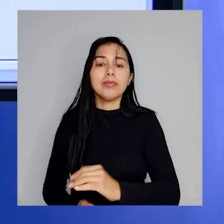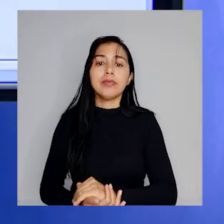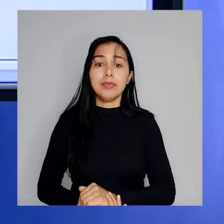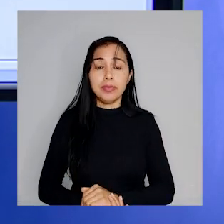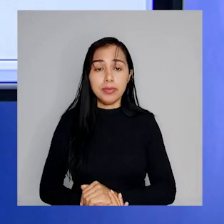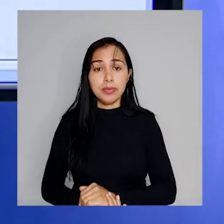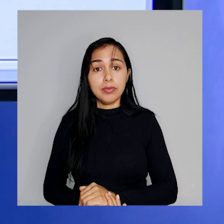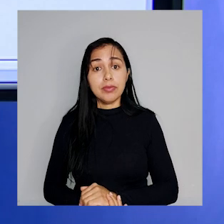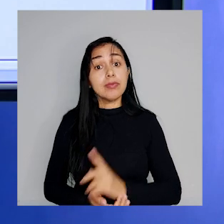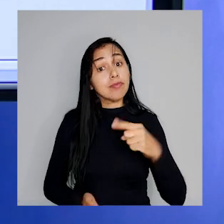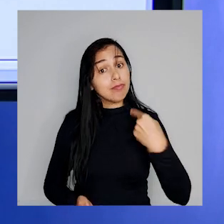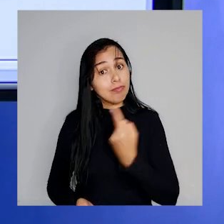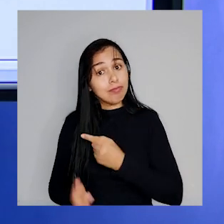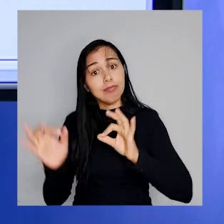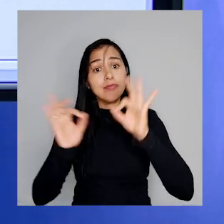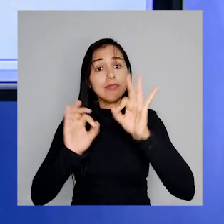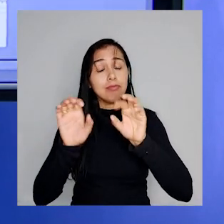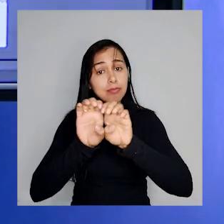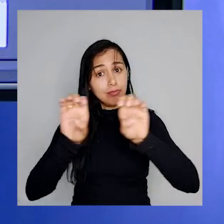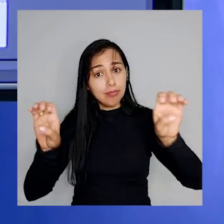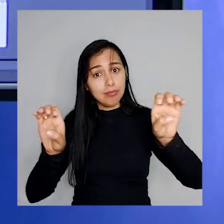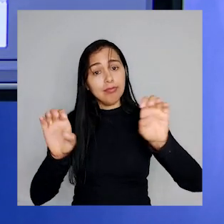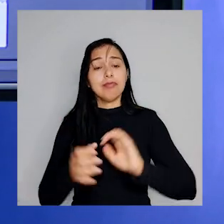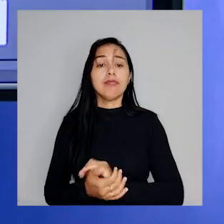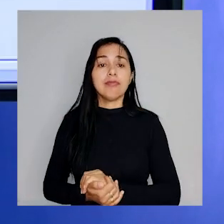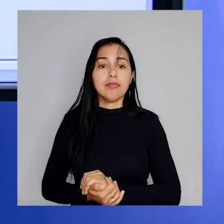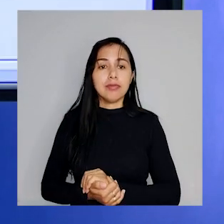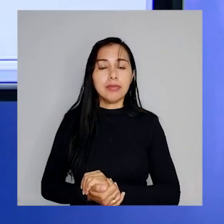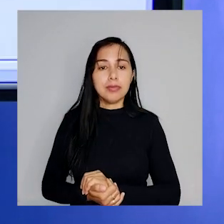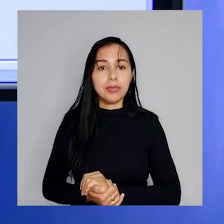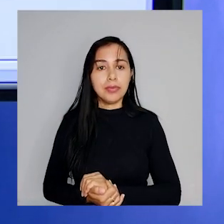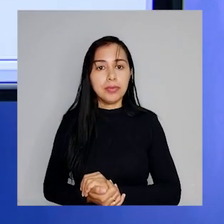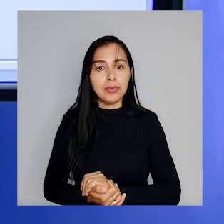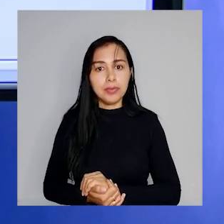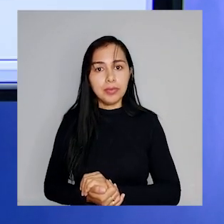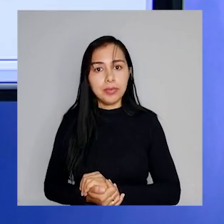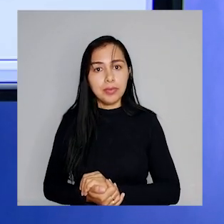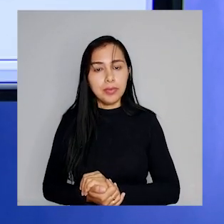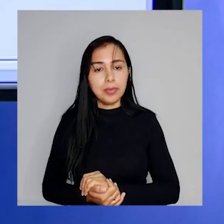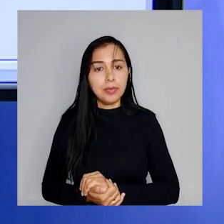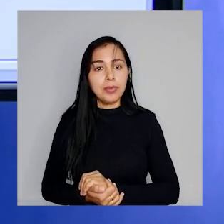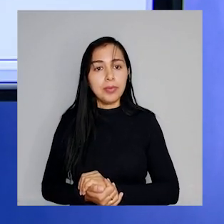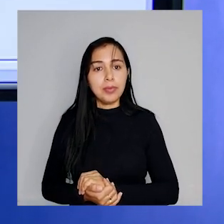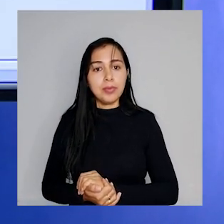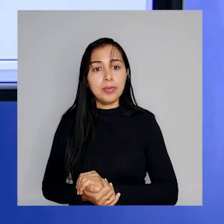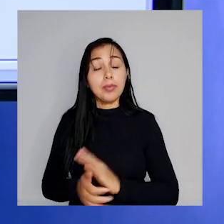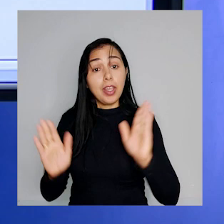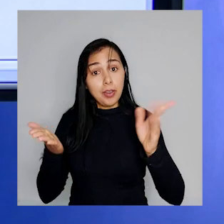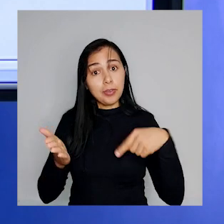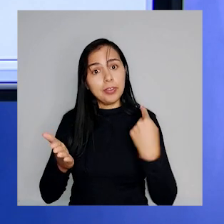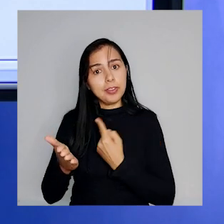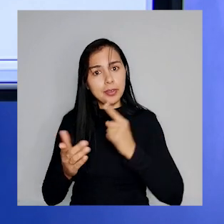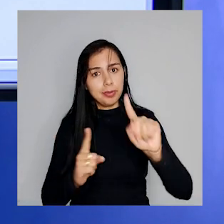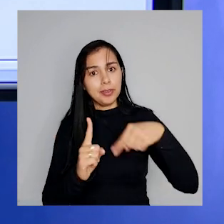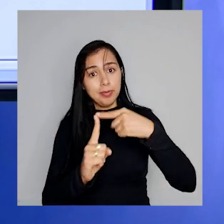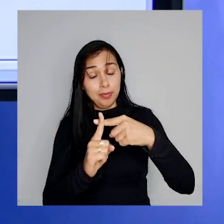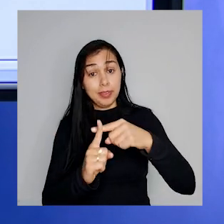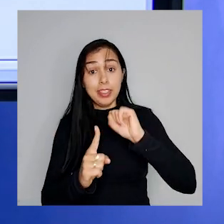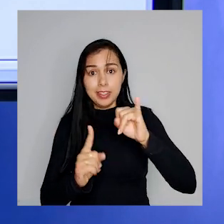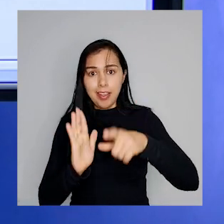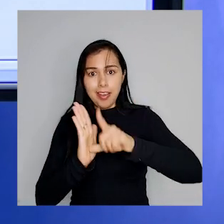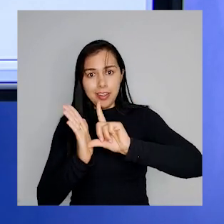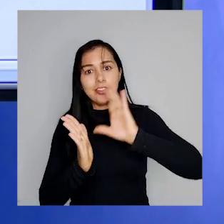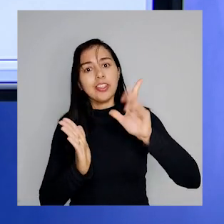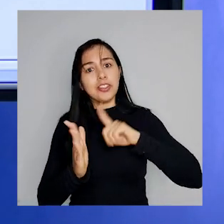depois essa configuração aí, certo? Então, a gente vai adicionar. Se já